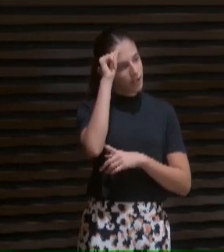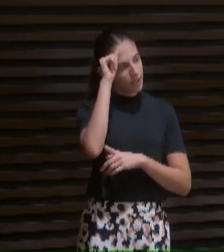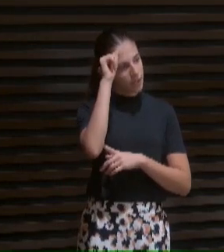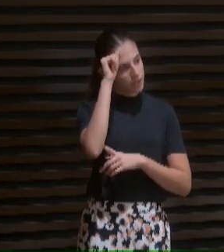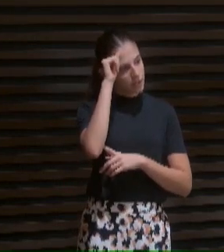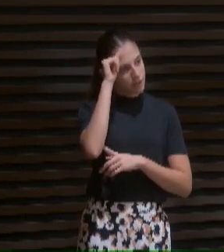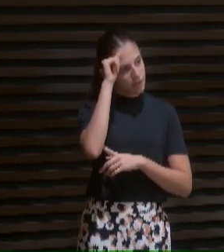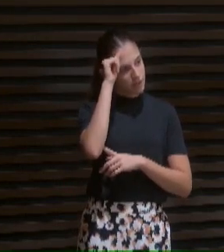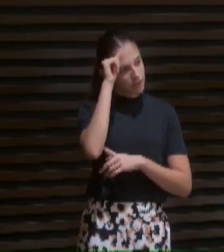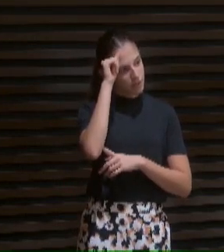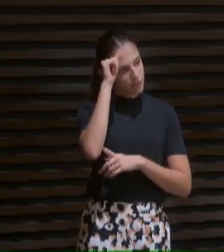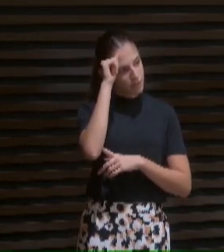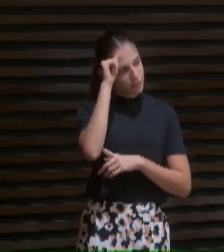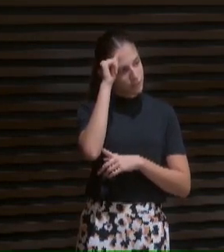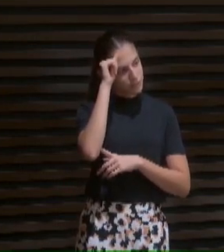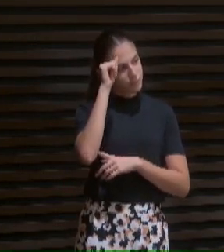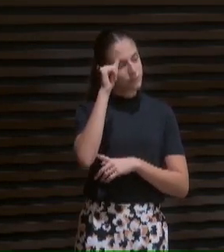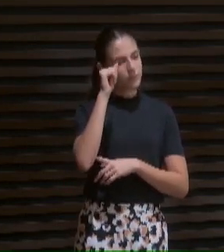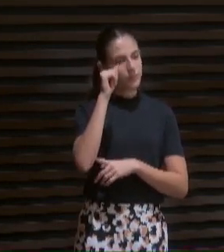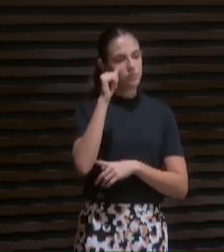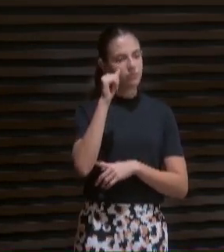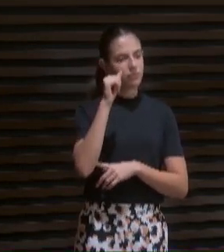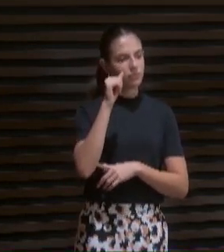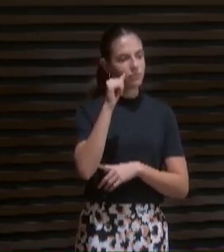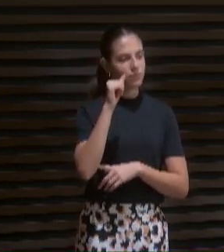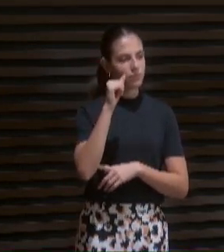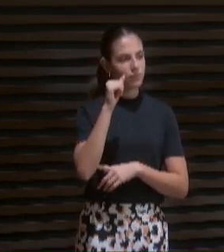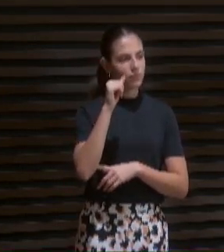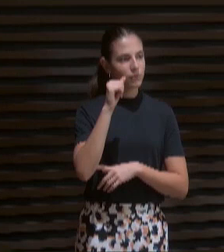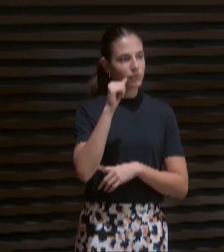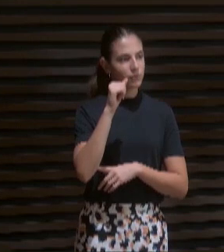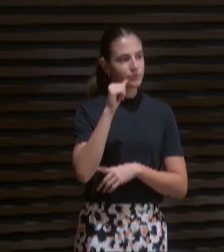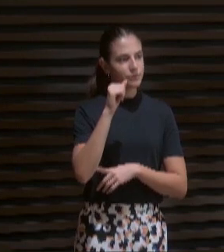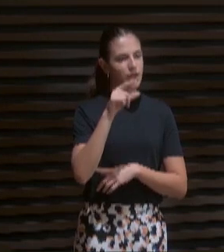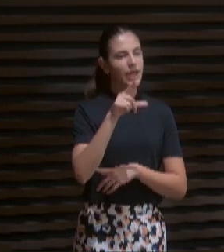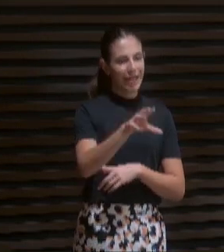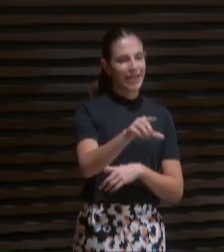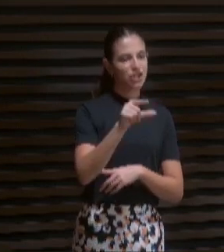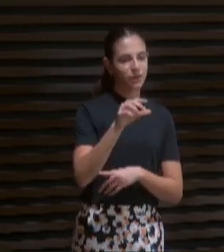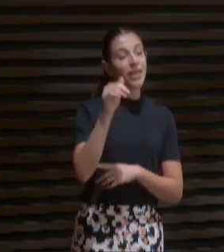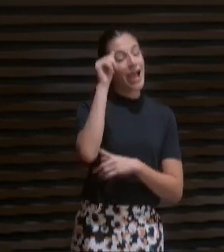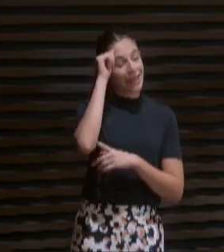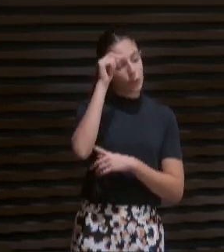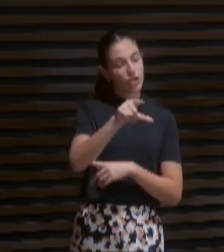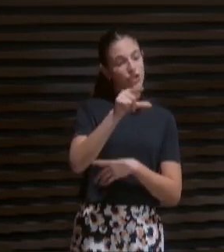ele era doloso o crime dele, né? Não é culposo. O da Eva é culposo,